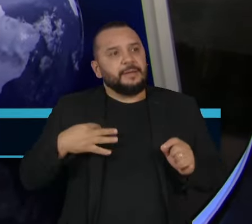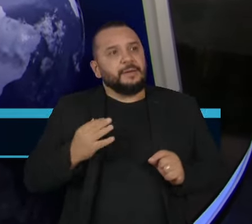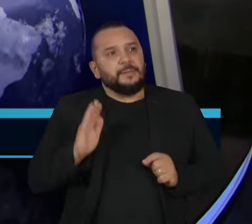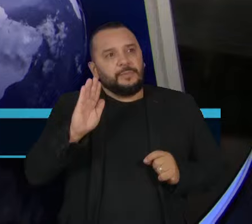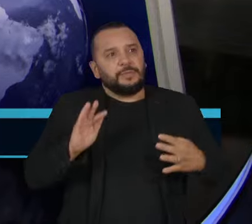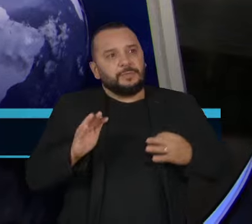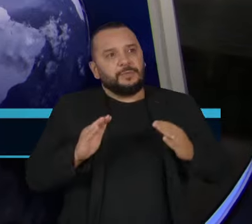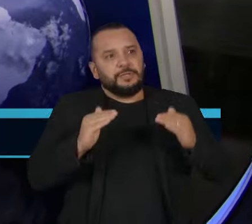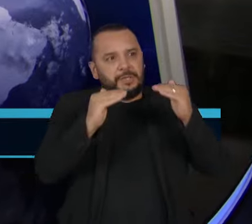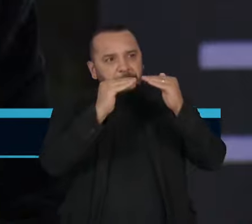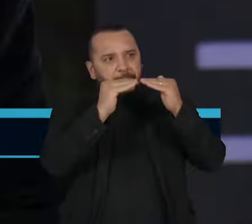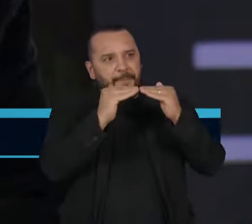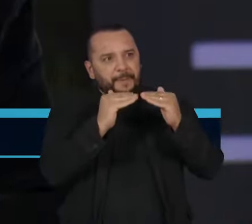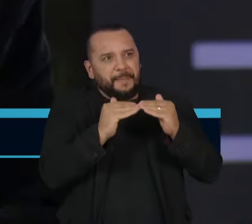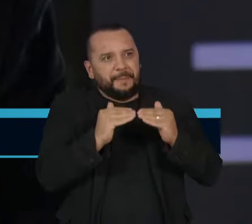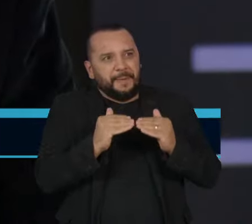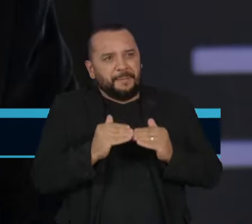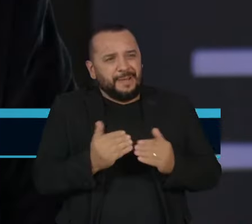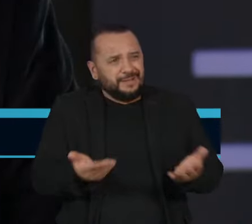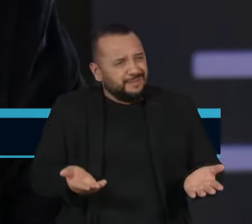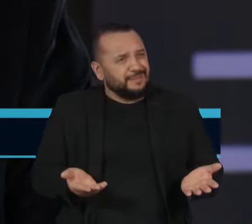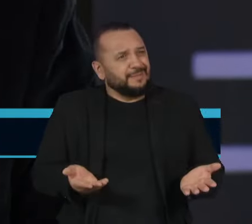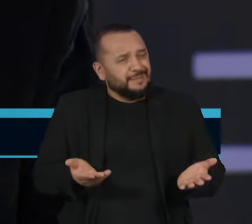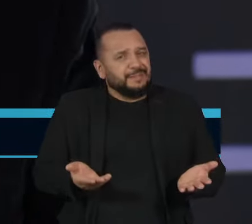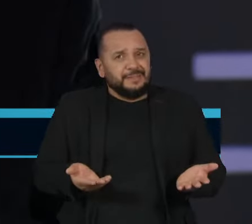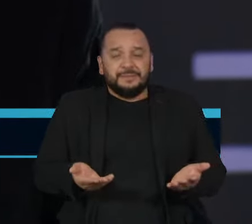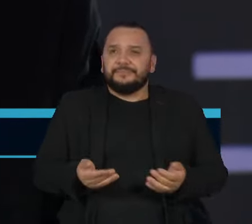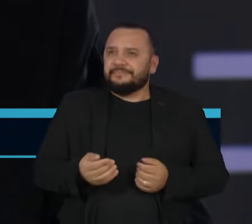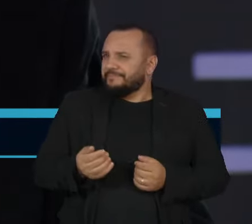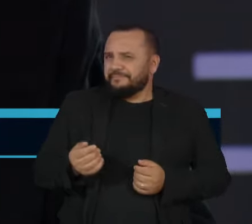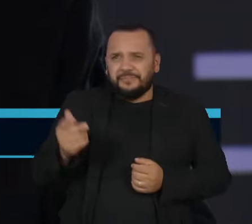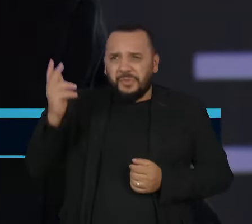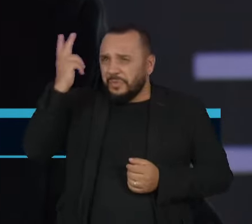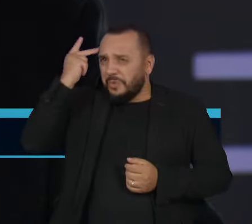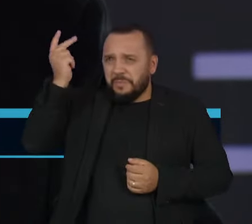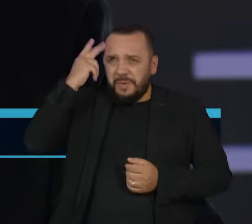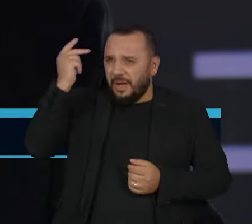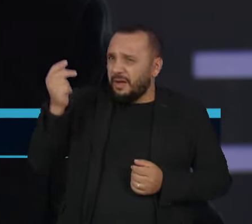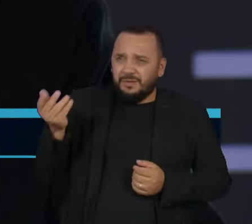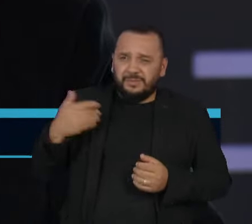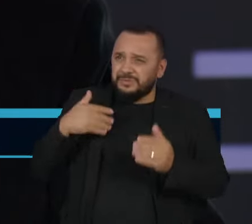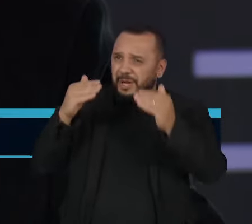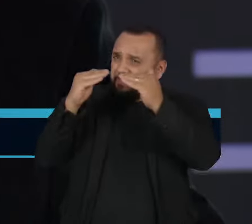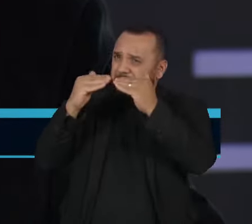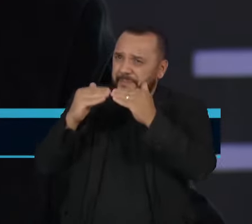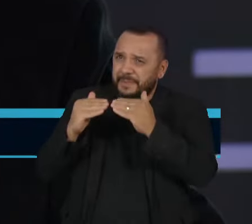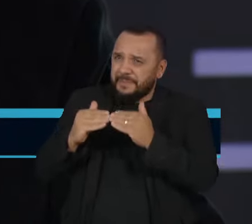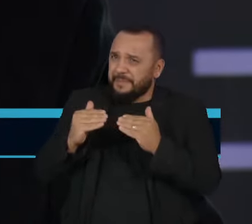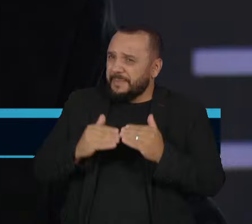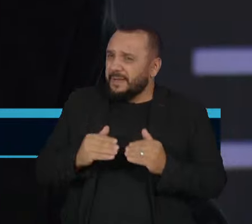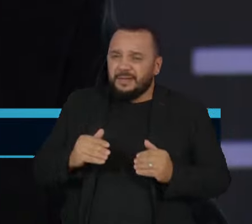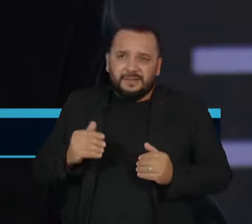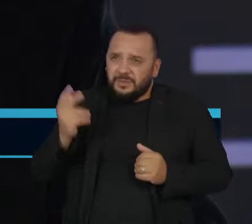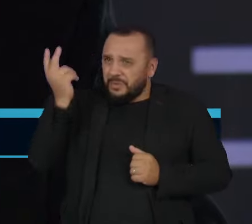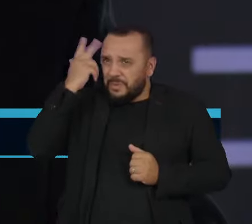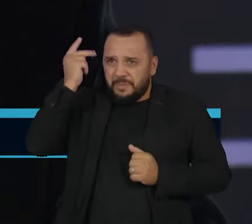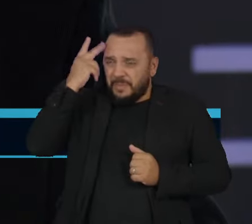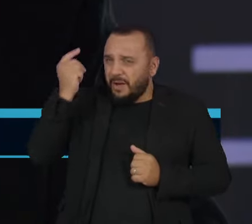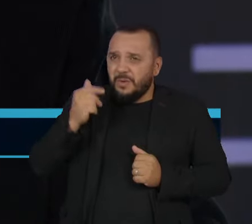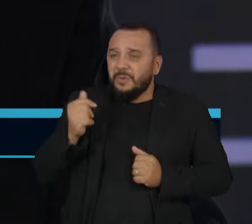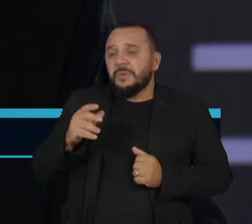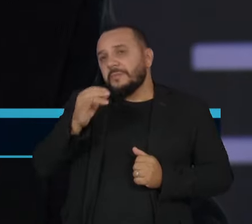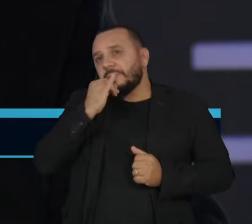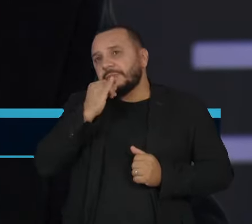Empates técnicos? Ah, eu acho que dar empate em eleição hoje é uma coisa bem comum, não só no Brasil como no mundo. Se a gente pensar,